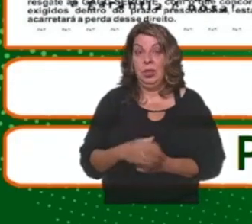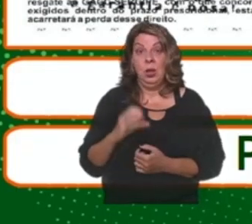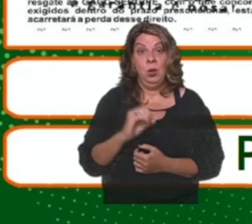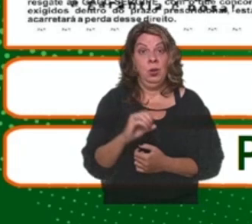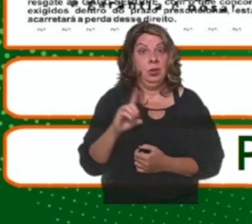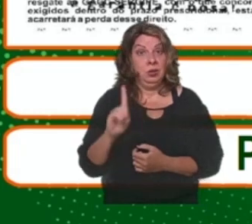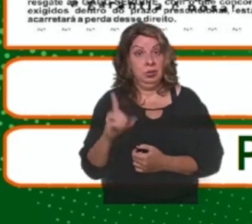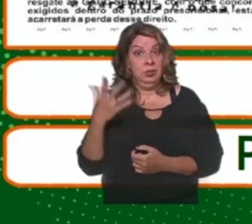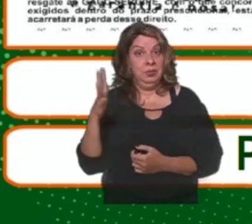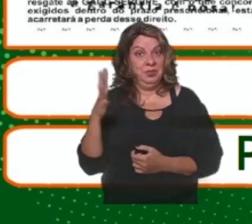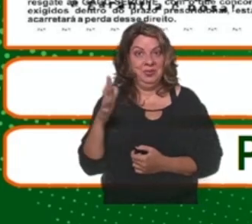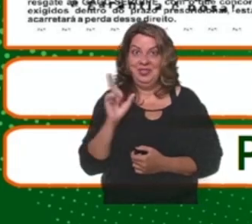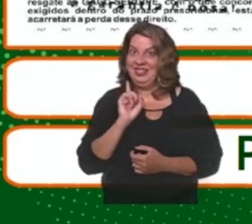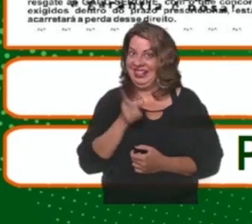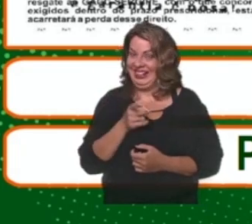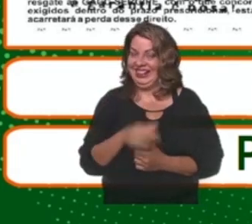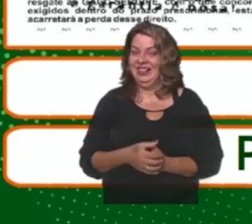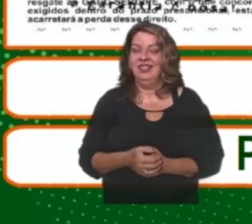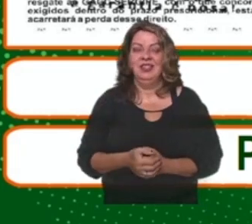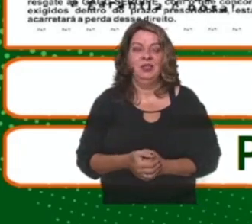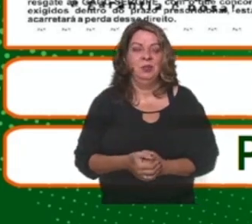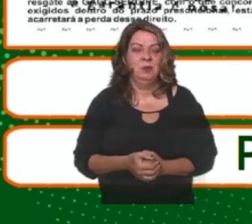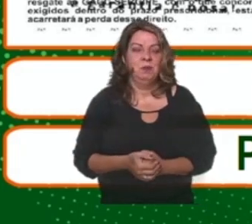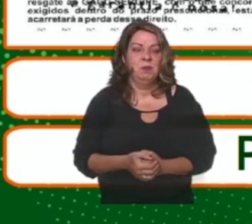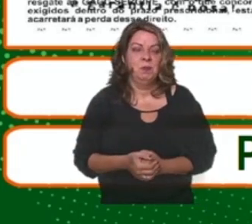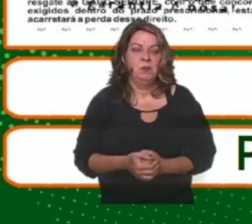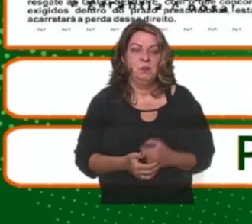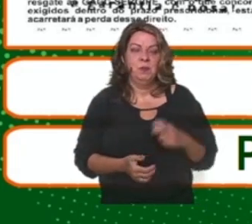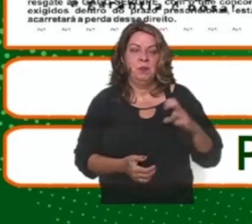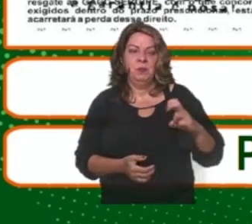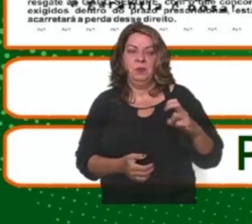Orlando Dantas, parabéns pra você. Sigo pela capital também,